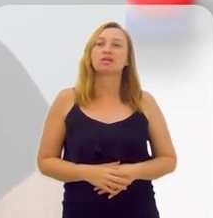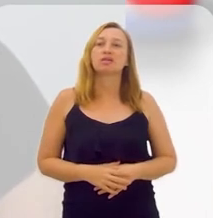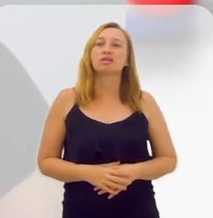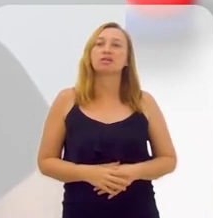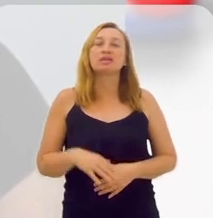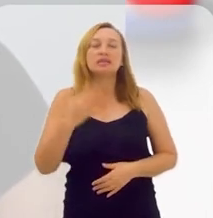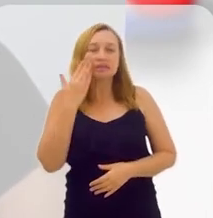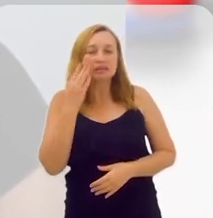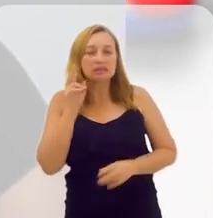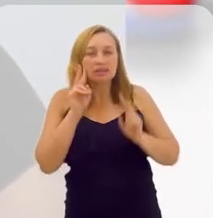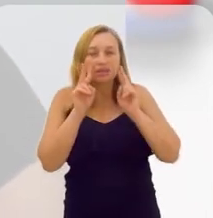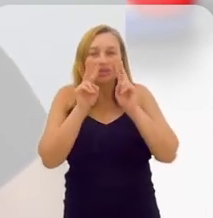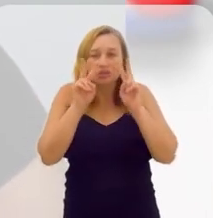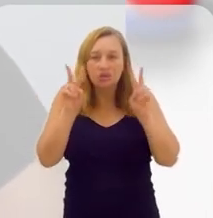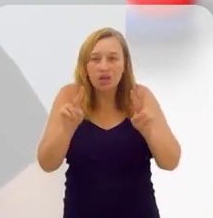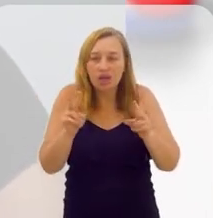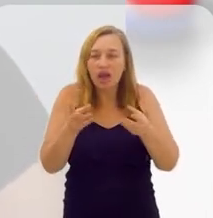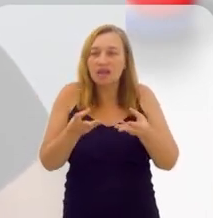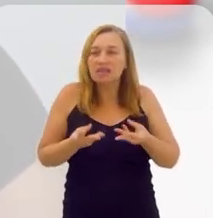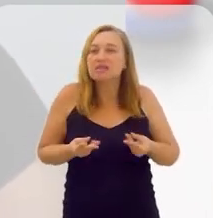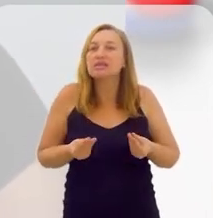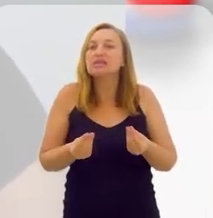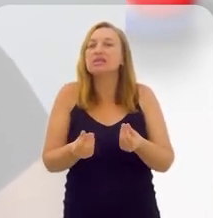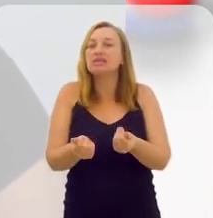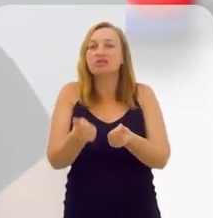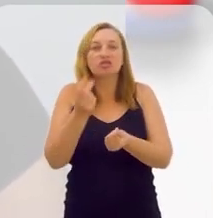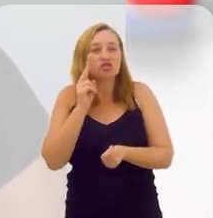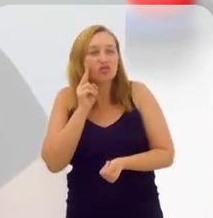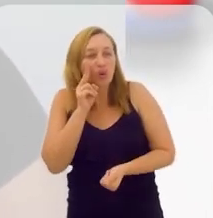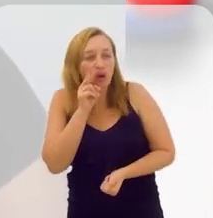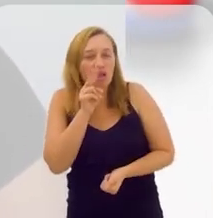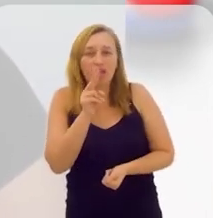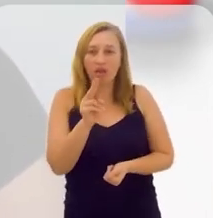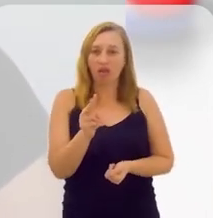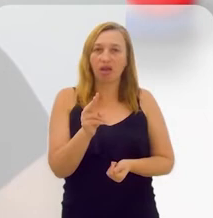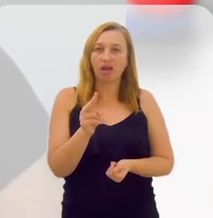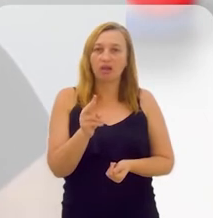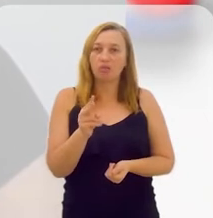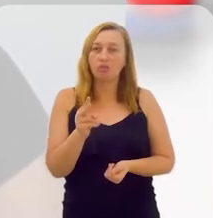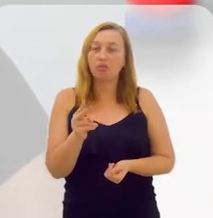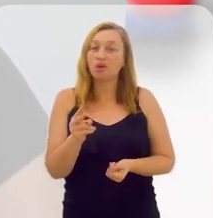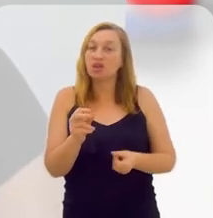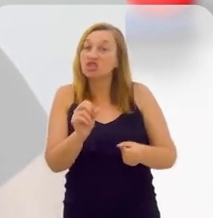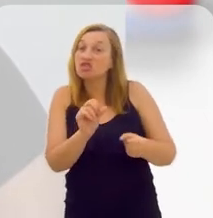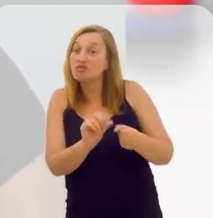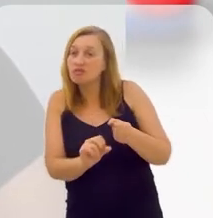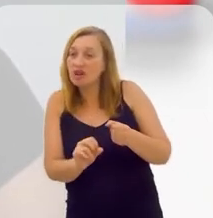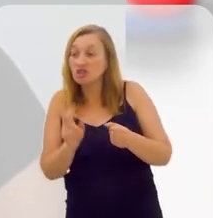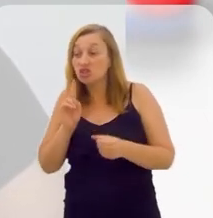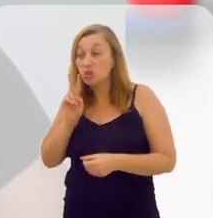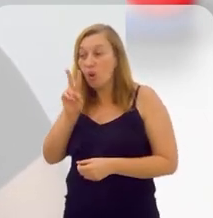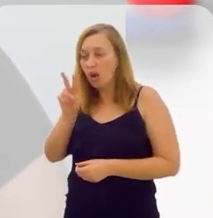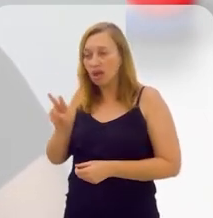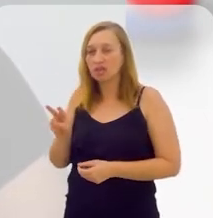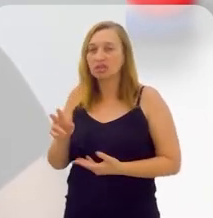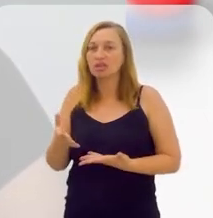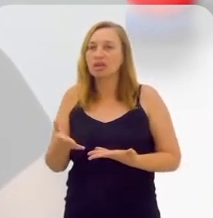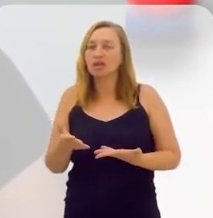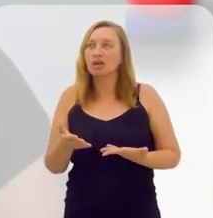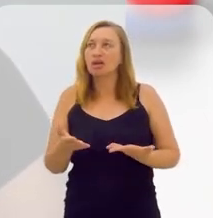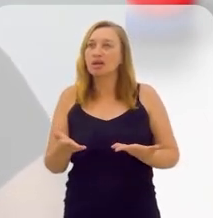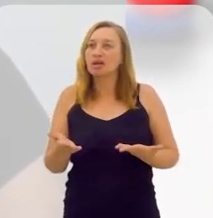gente tem esse olhar sensível, né? E a gente olha, né, para o que a gente faz, a gente olha